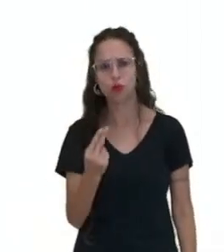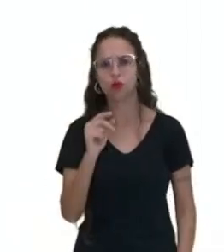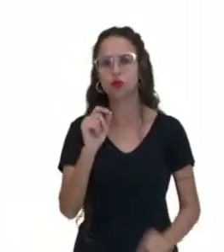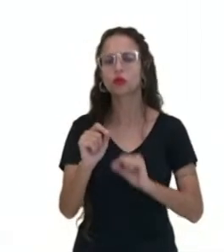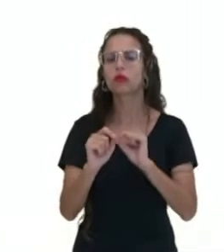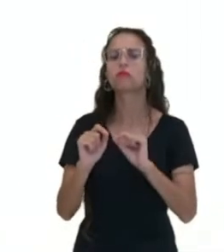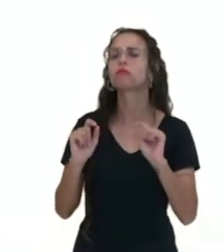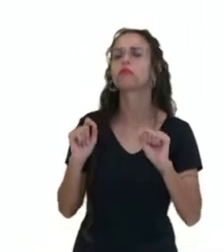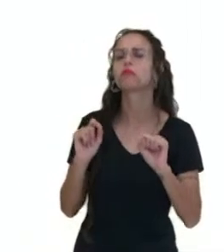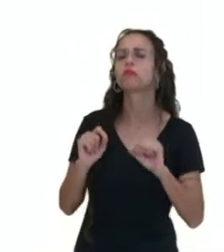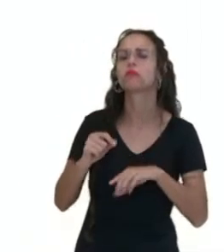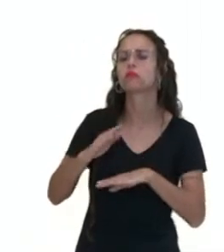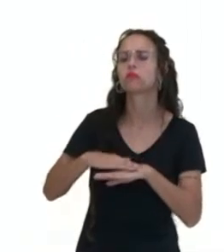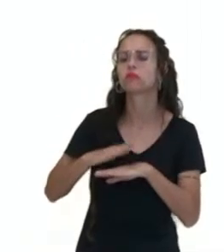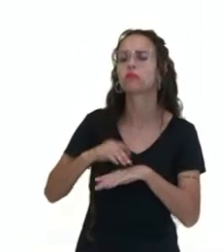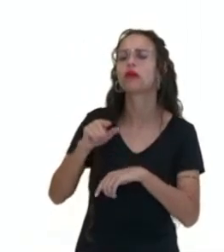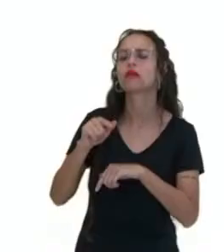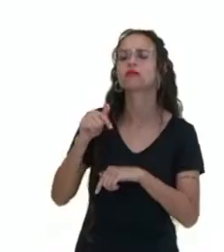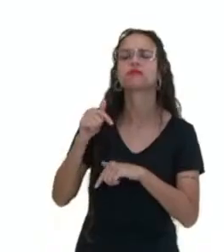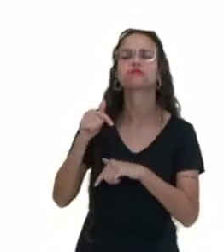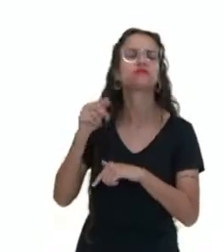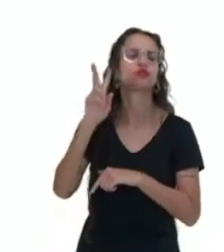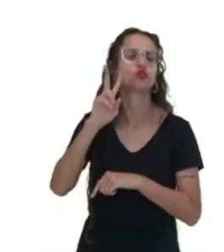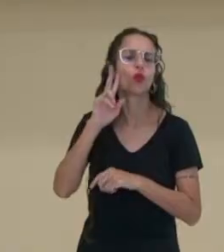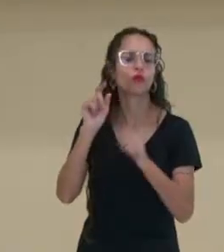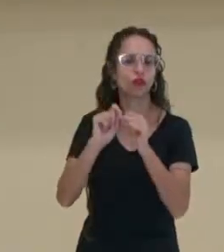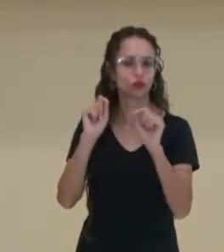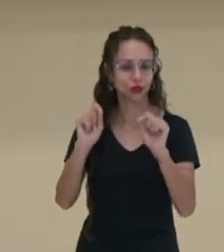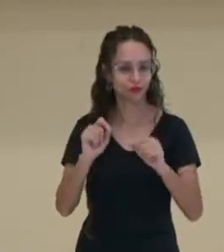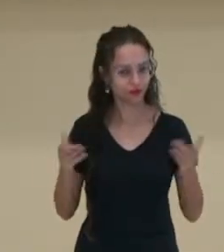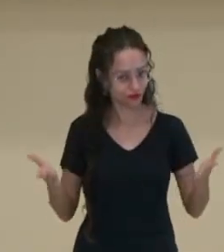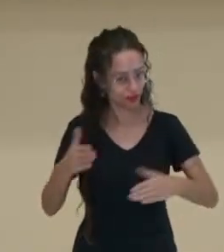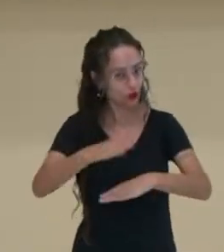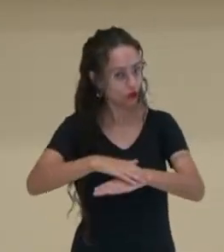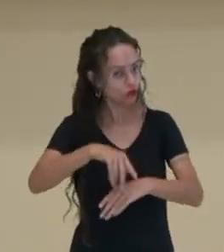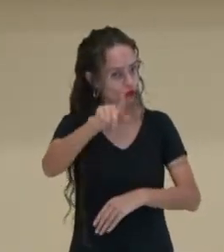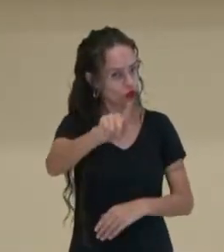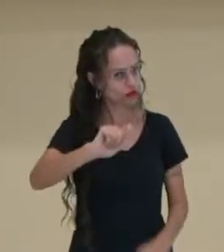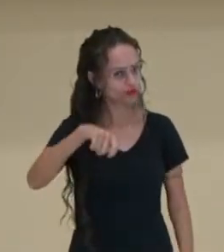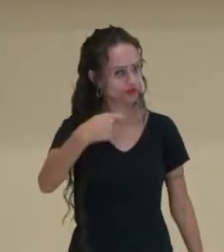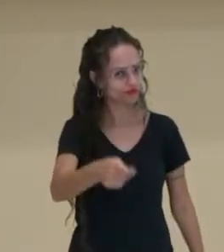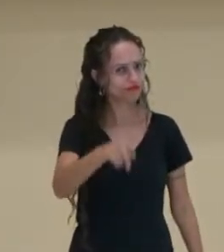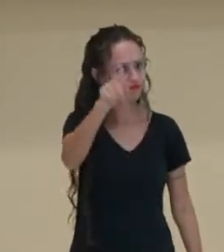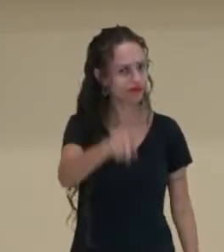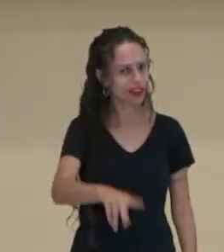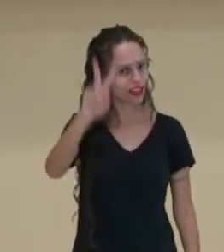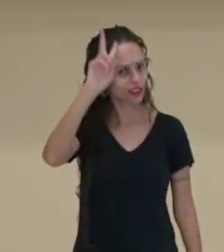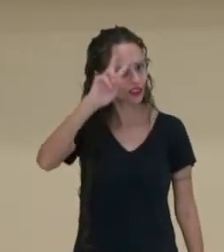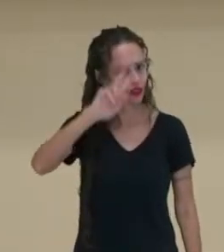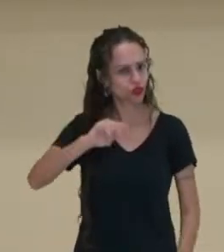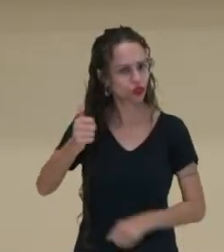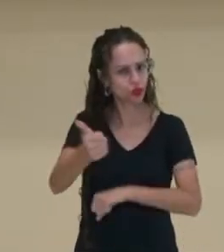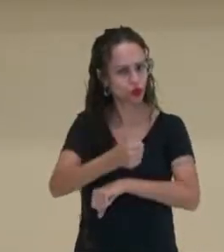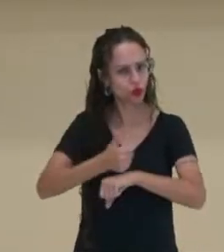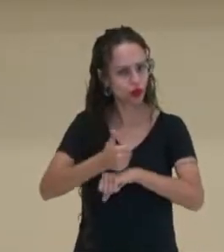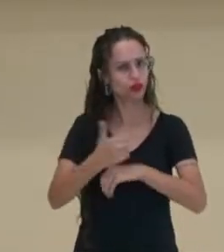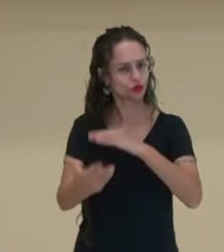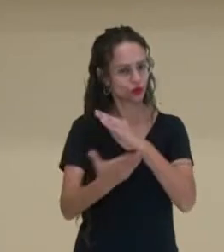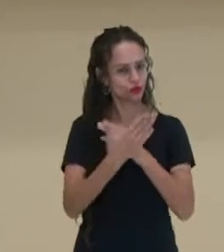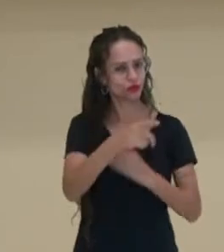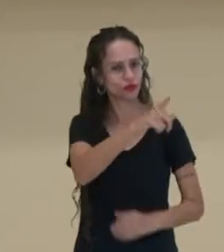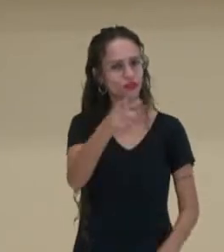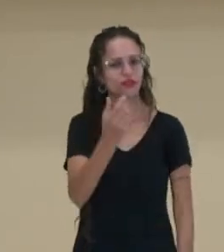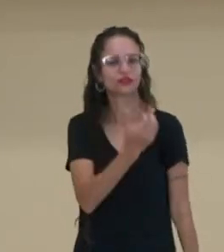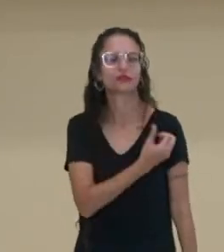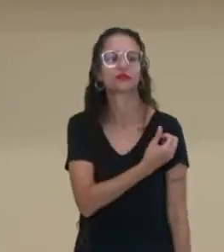da história. Vamos lá! Agora é vocês, os historiadores desta aula. Eu gostaria de pedir a ajuda de todos vocês, galerinha do sexto ano